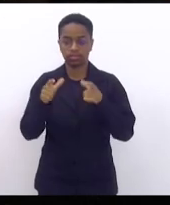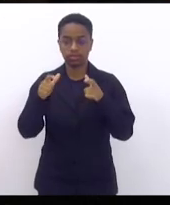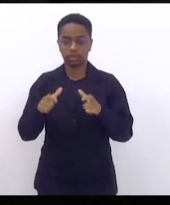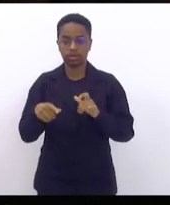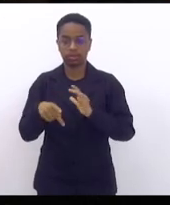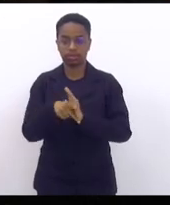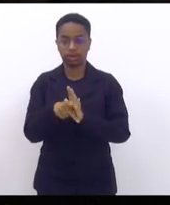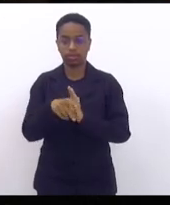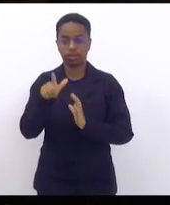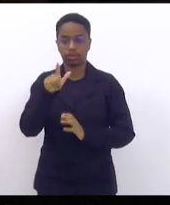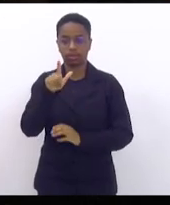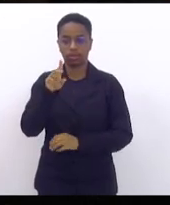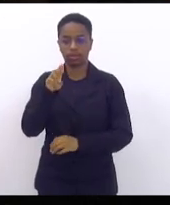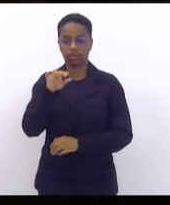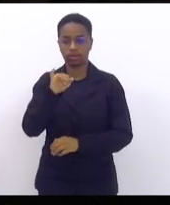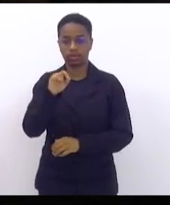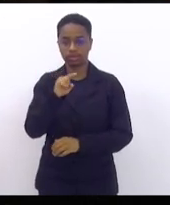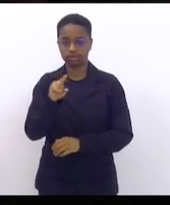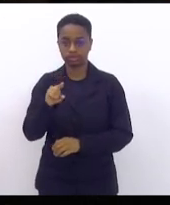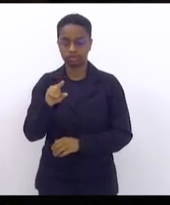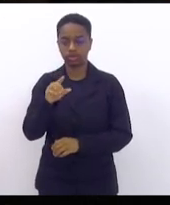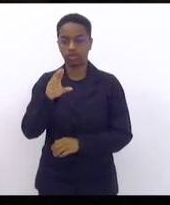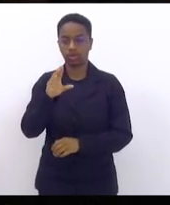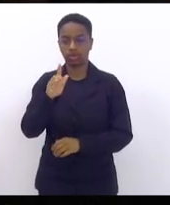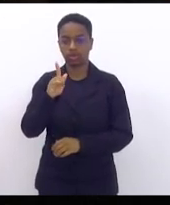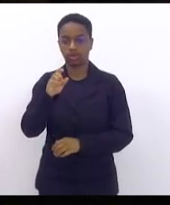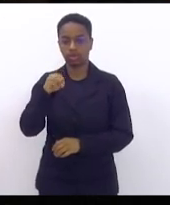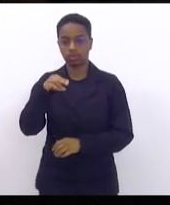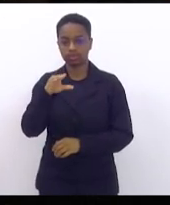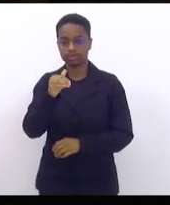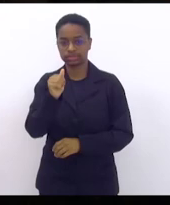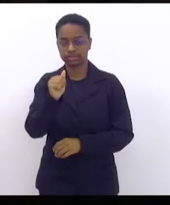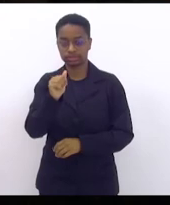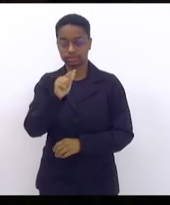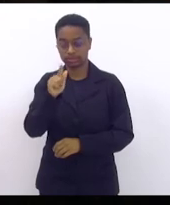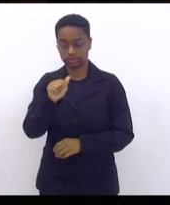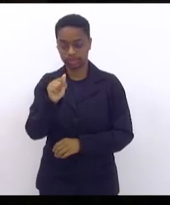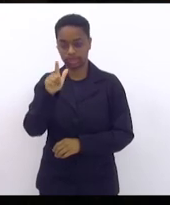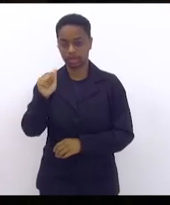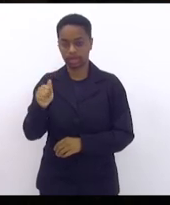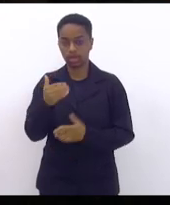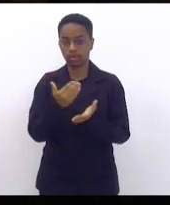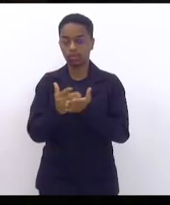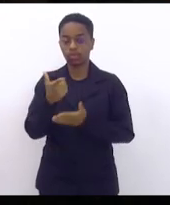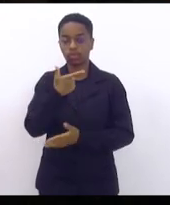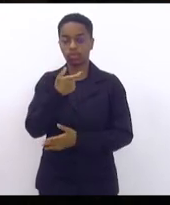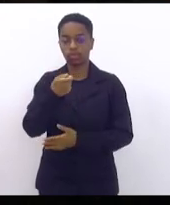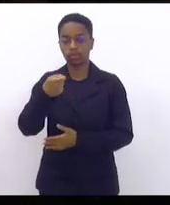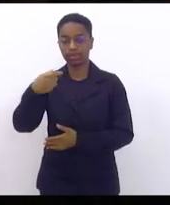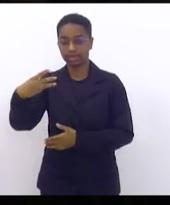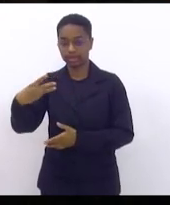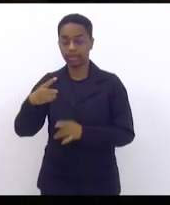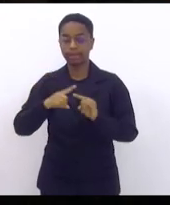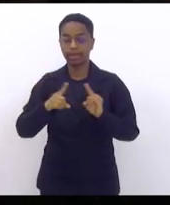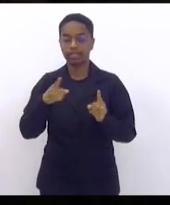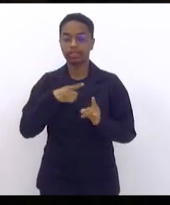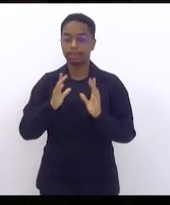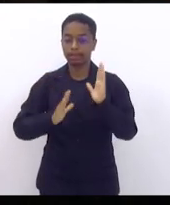Gonzaga, desde 2003. Teve ano que a Feira de São Cristóvão já teve mais